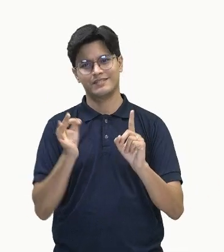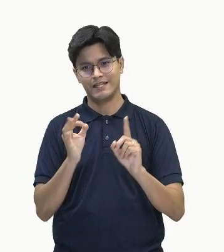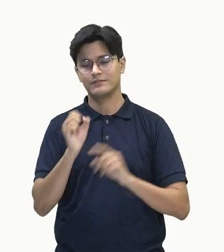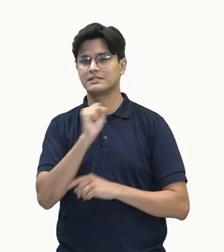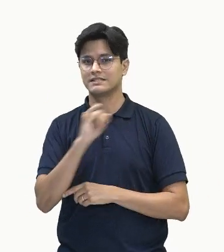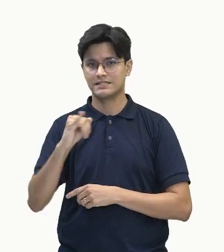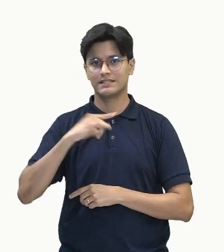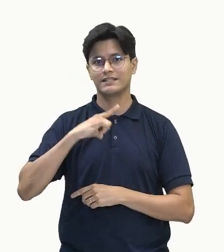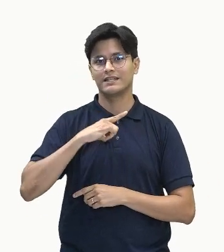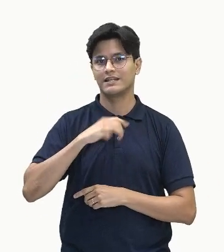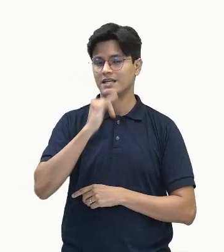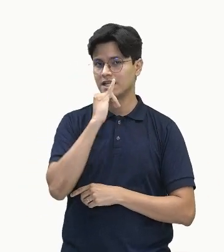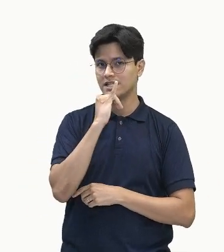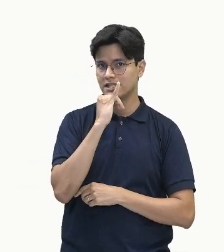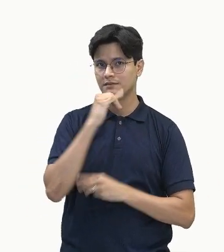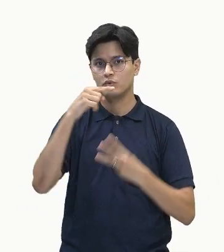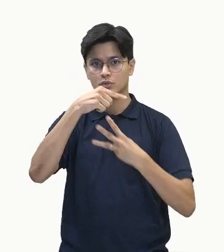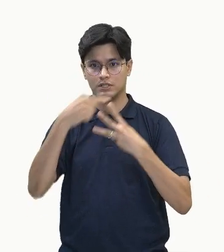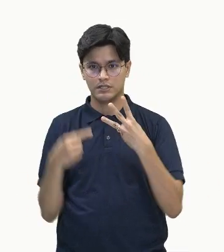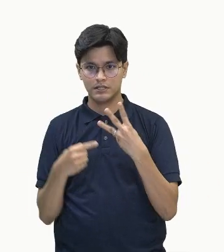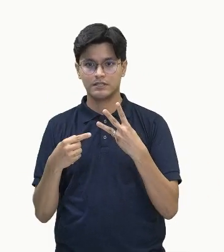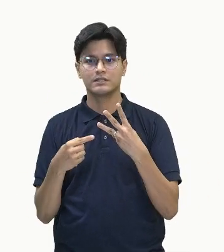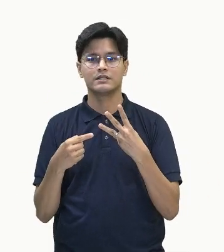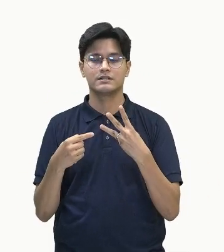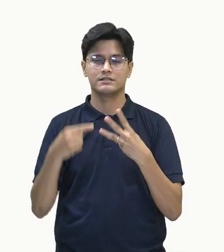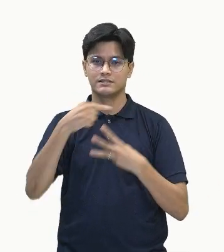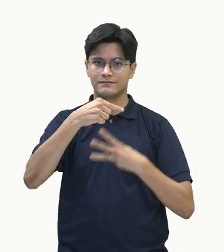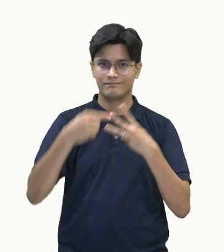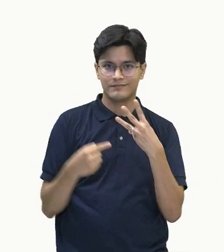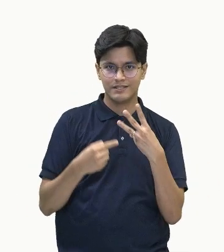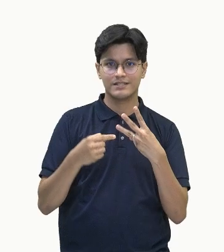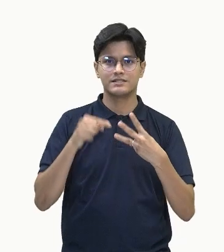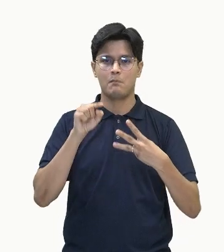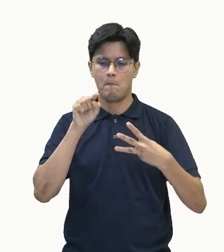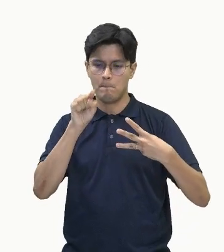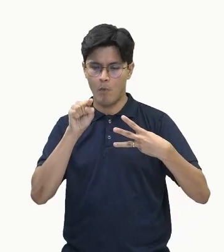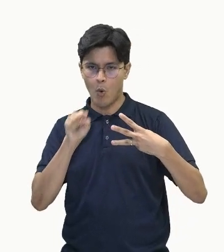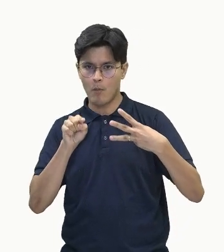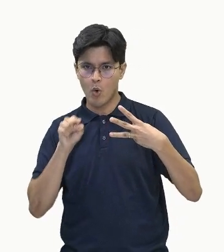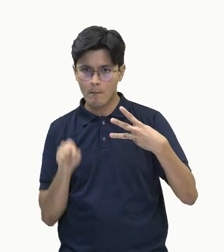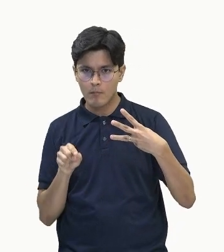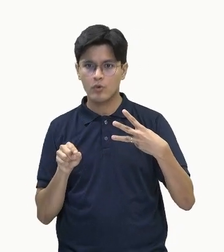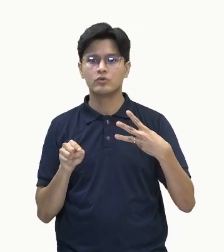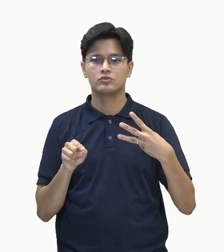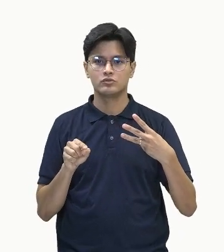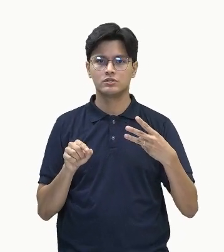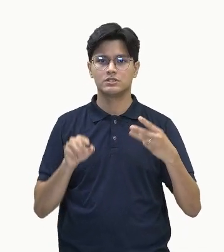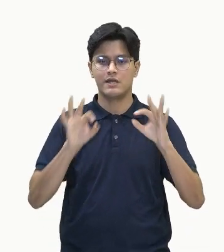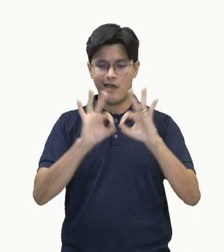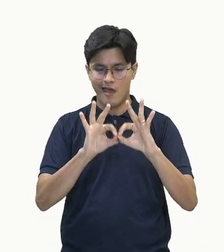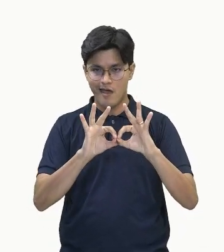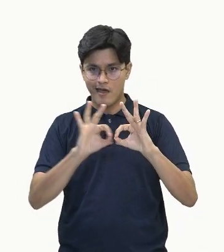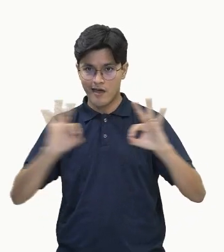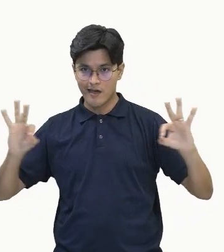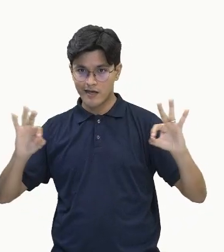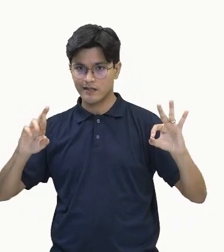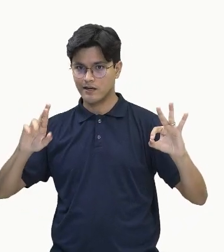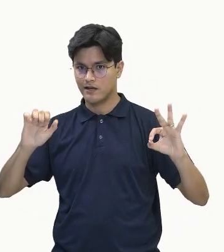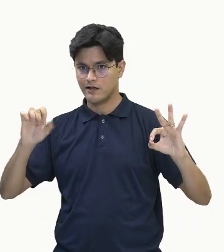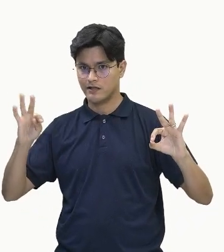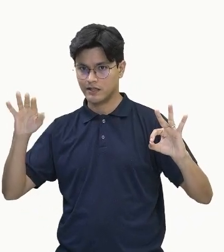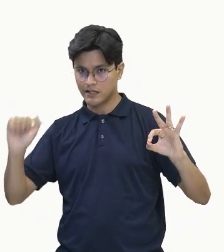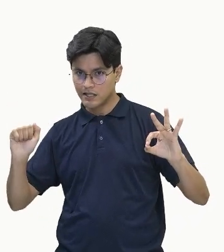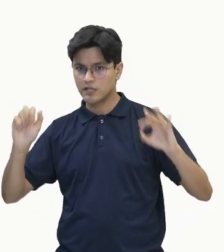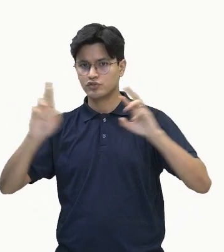ou seja, não pertencem a uma mesma reta, então a figura formada ali vai ser um triângulo. Agora,